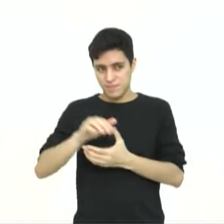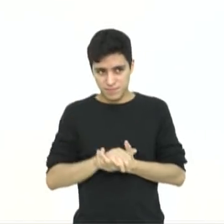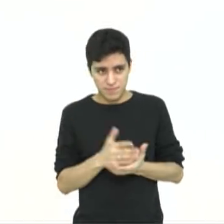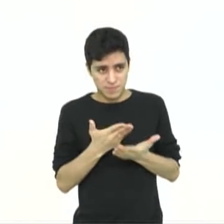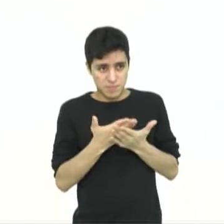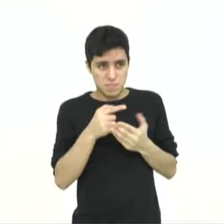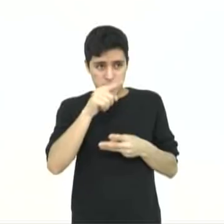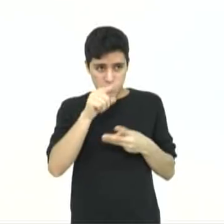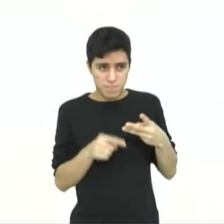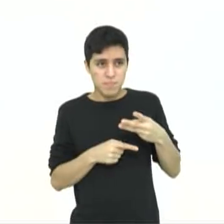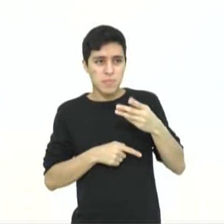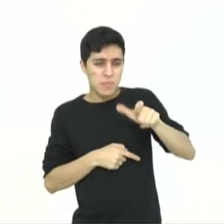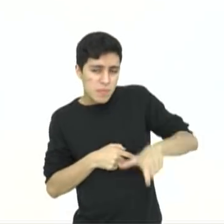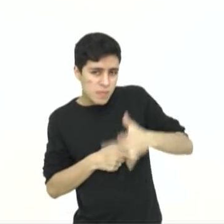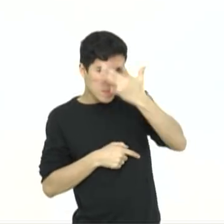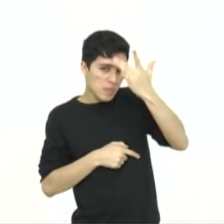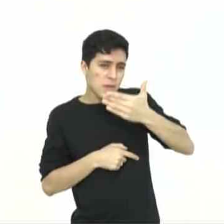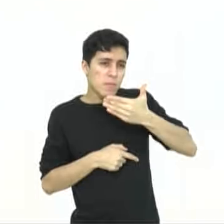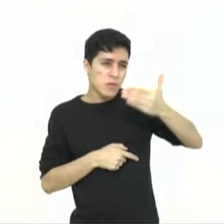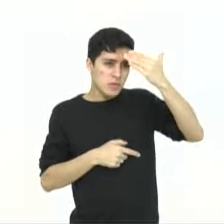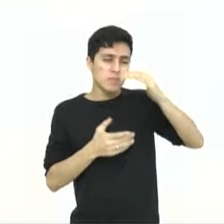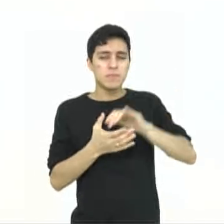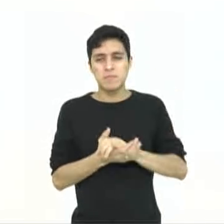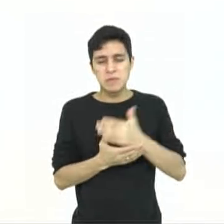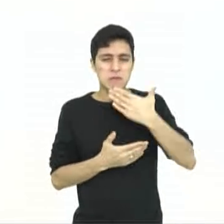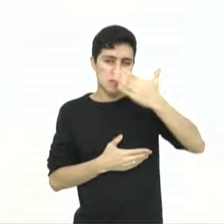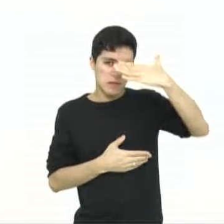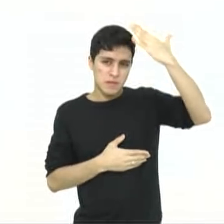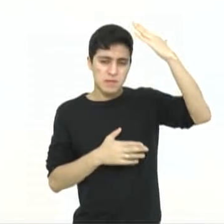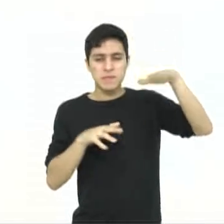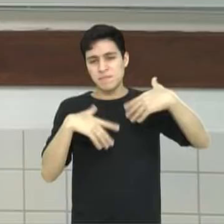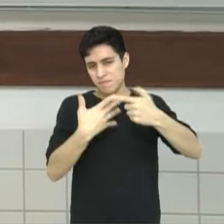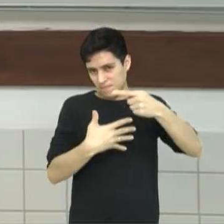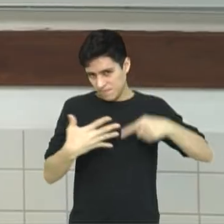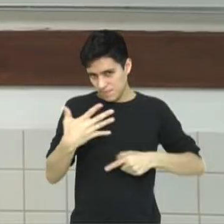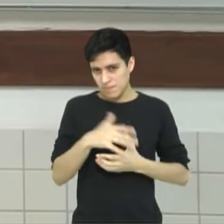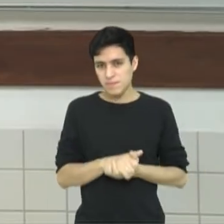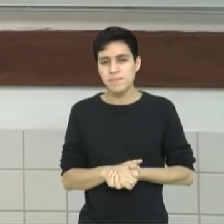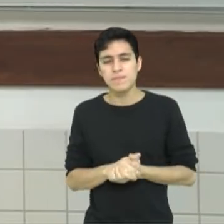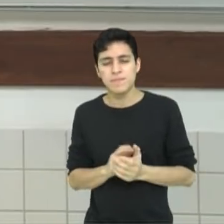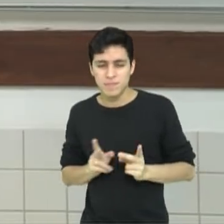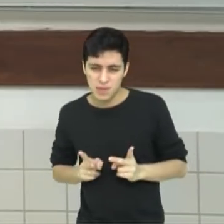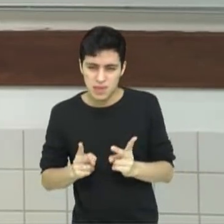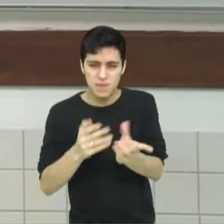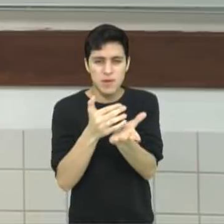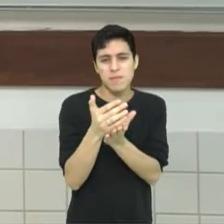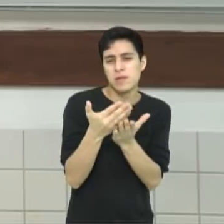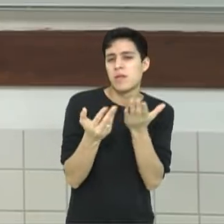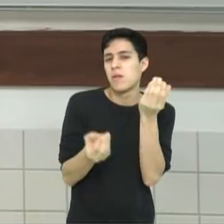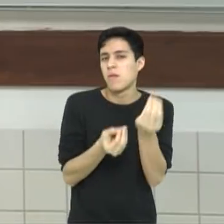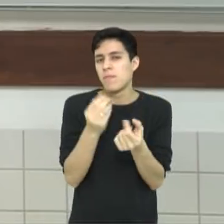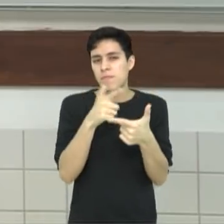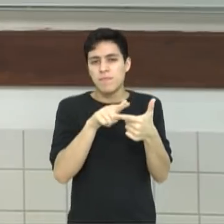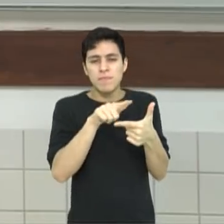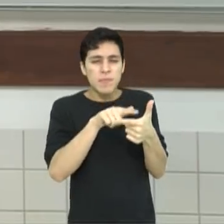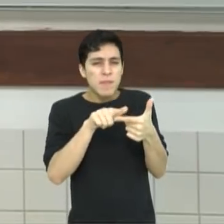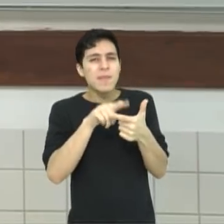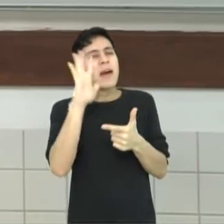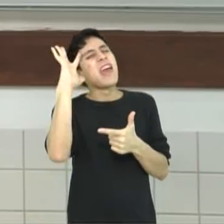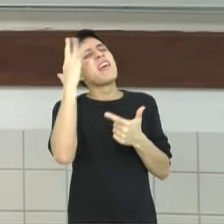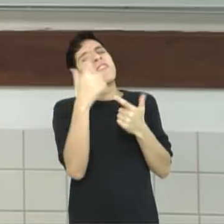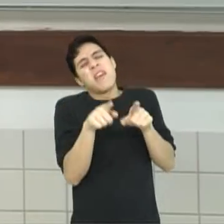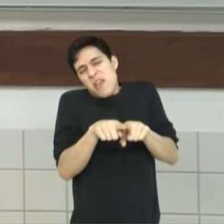uma pedra gigante? É. Bom, da religião islâmica, professor? Do